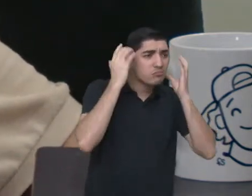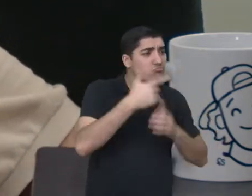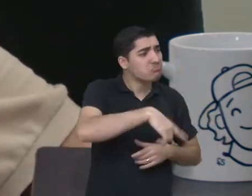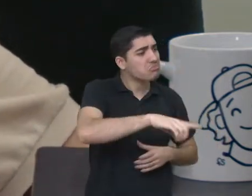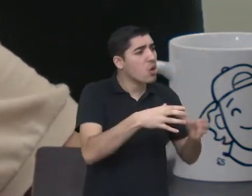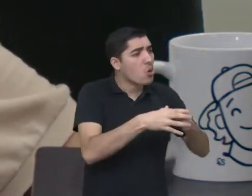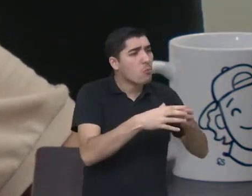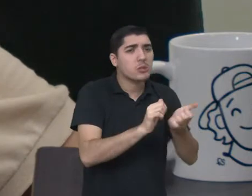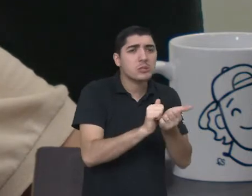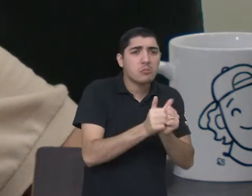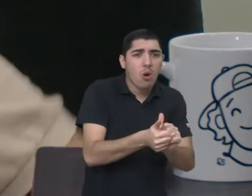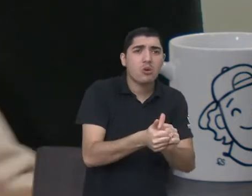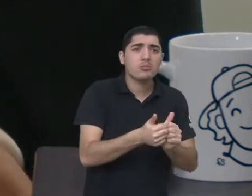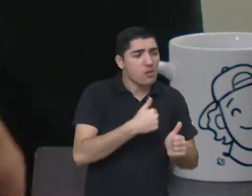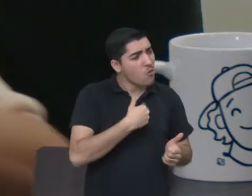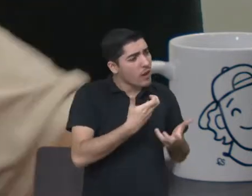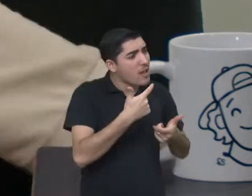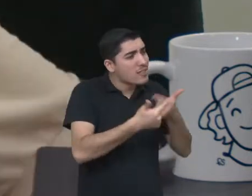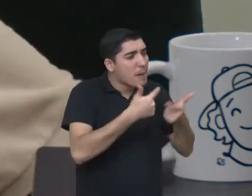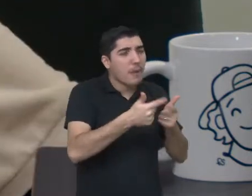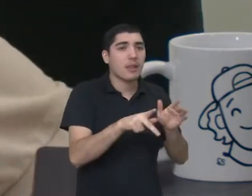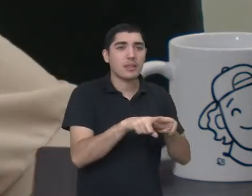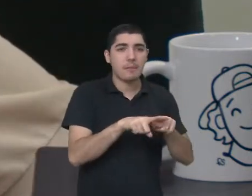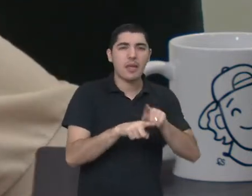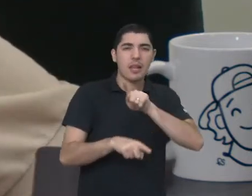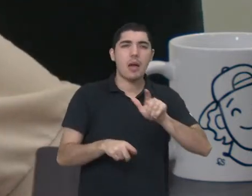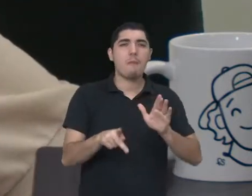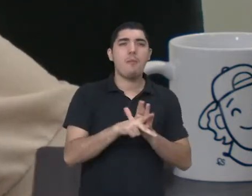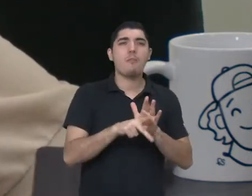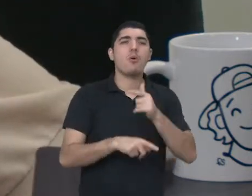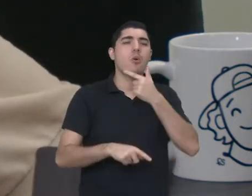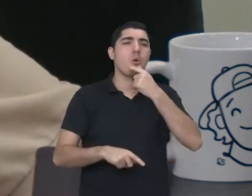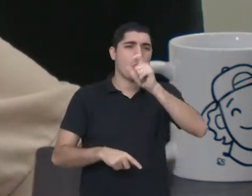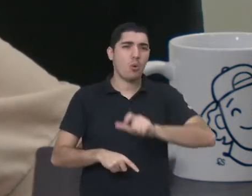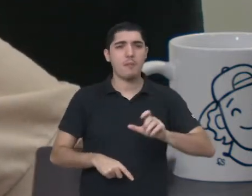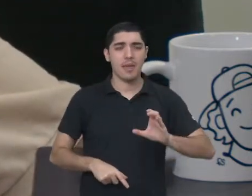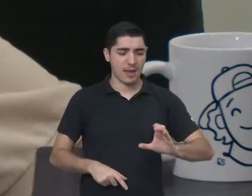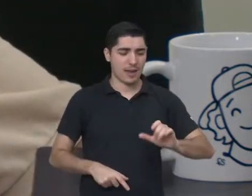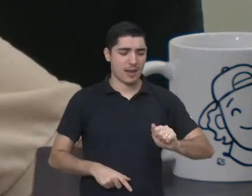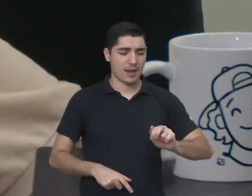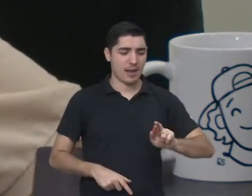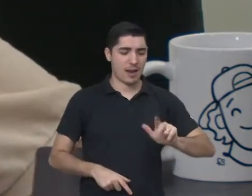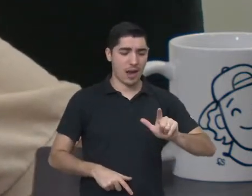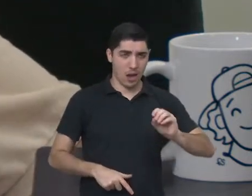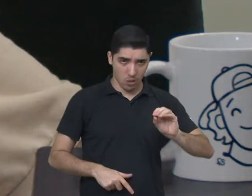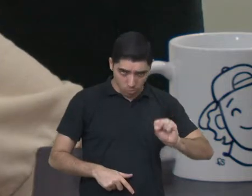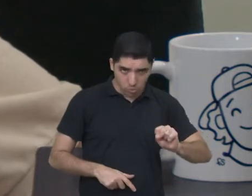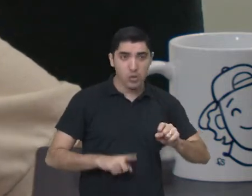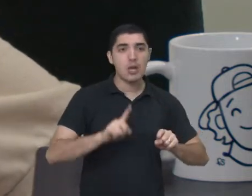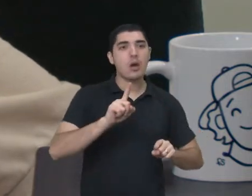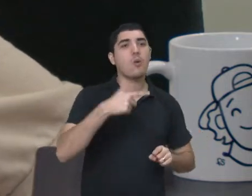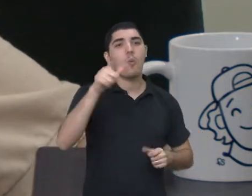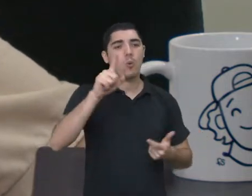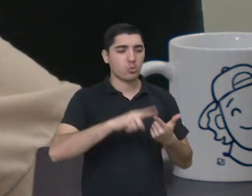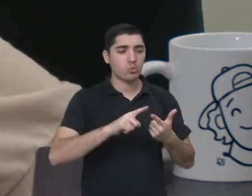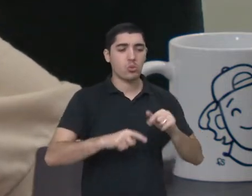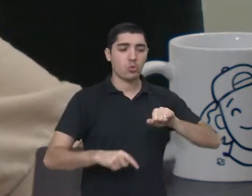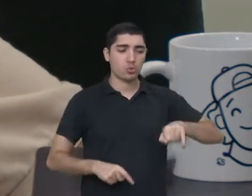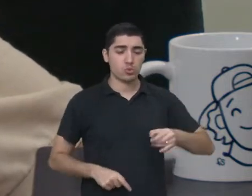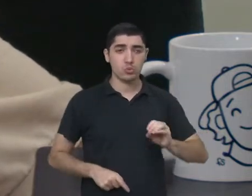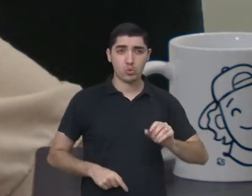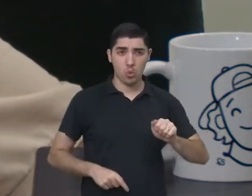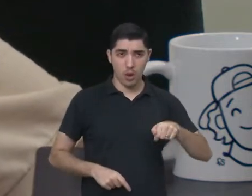responder matemática, história, geografia. E ele falou, Edson, coordena tudo, você escolhe quem que vai representar o João Cursino e tal. E eu fiquei na coordenação, ele falou, você